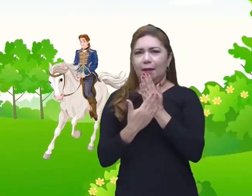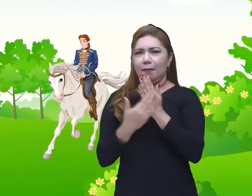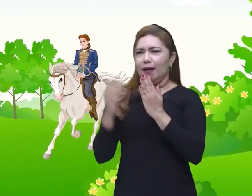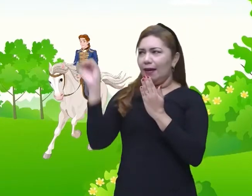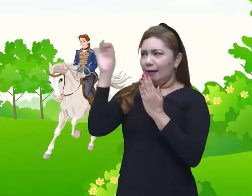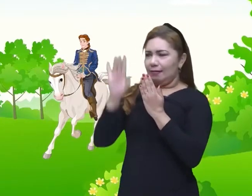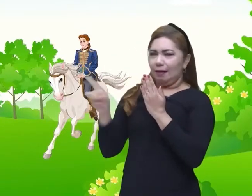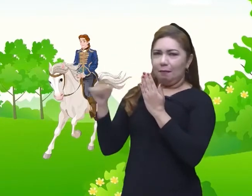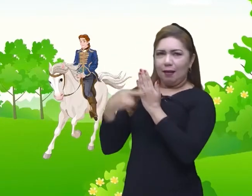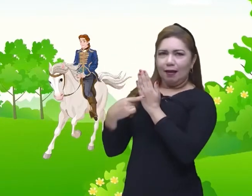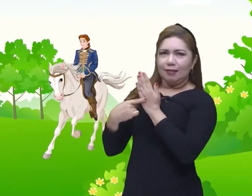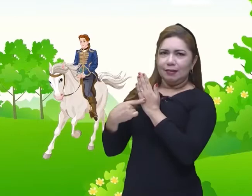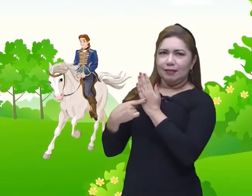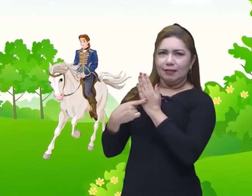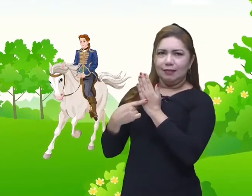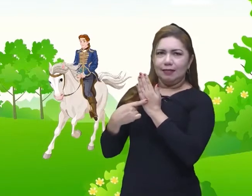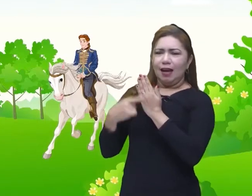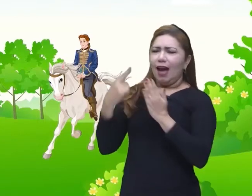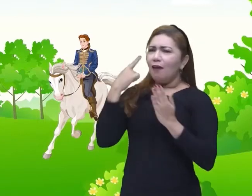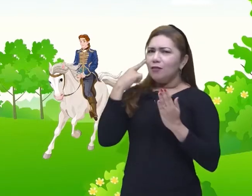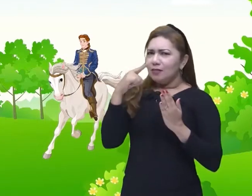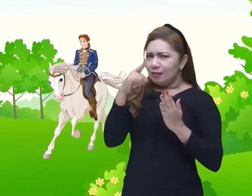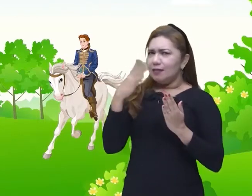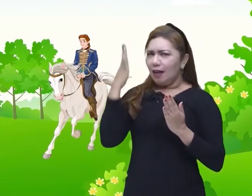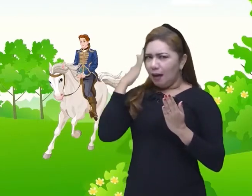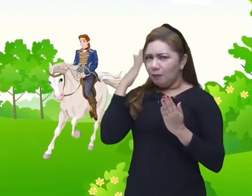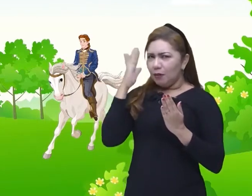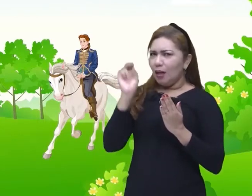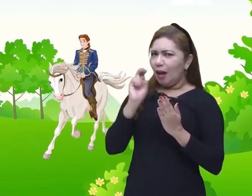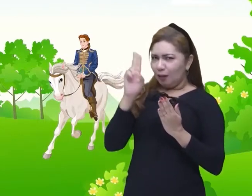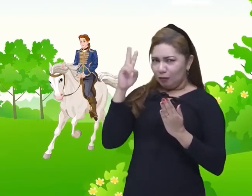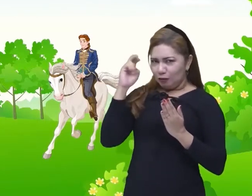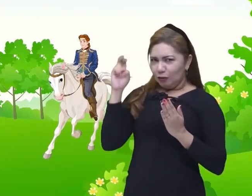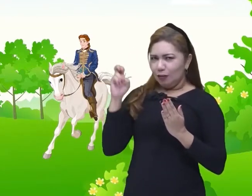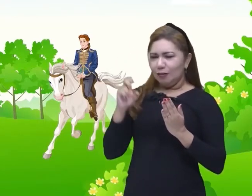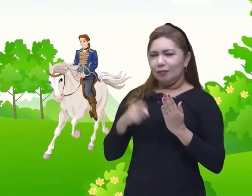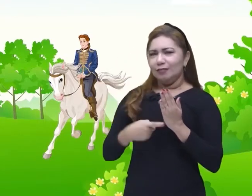nada escrito, que história você estaria comprando?